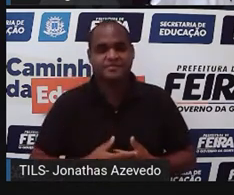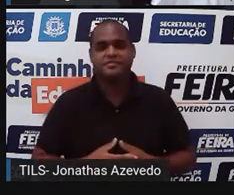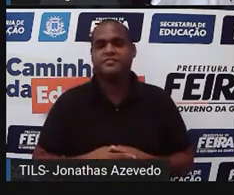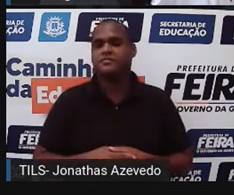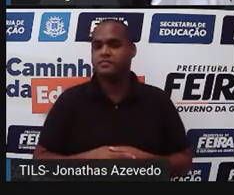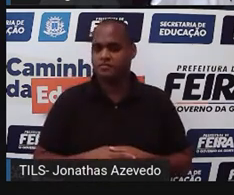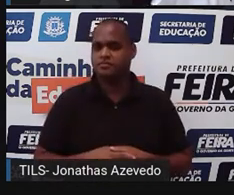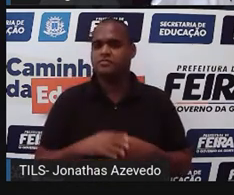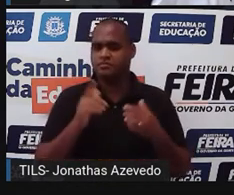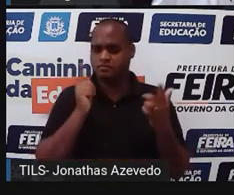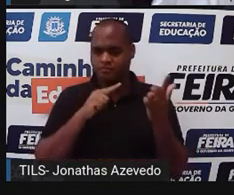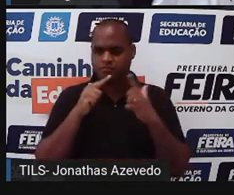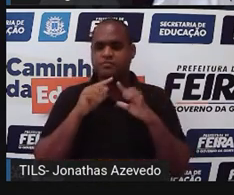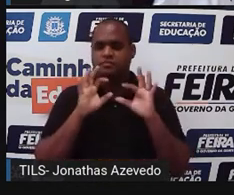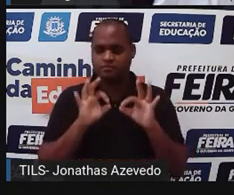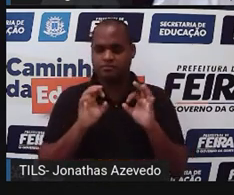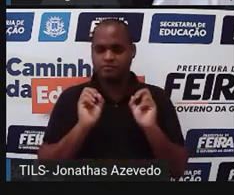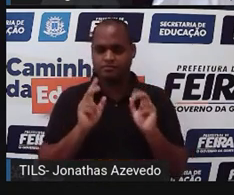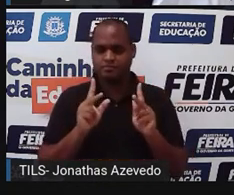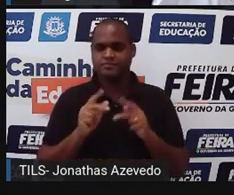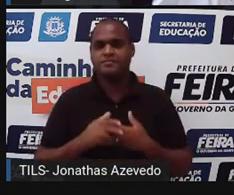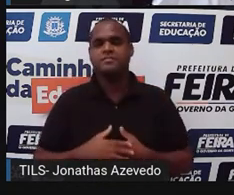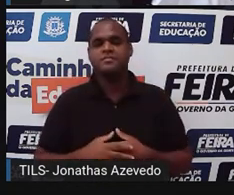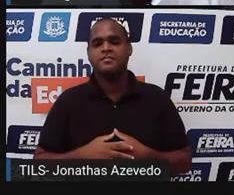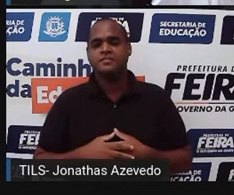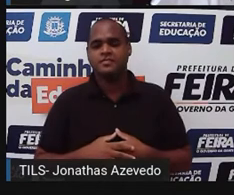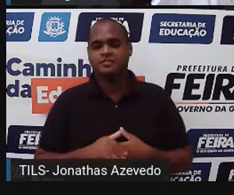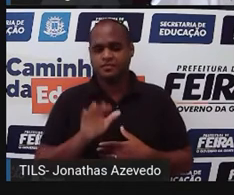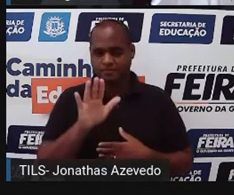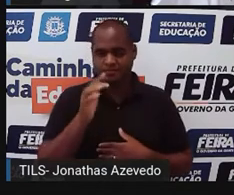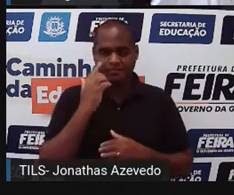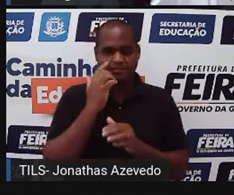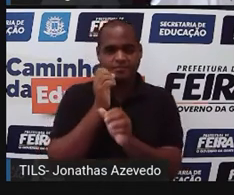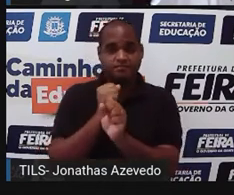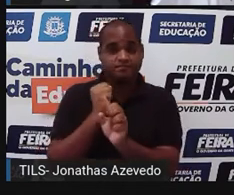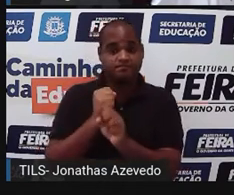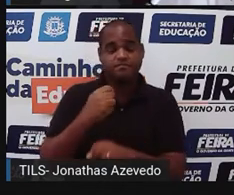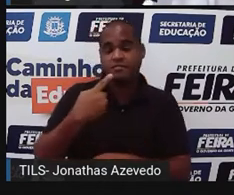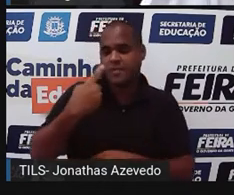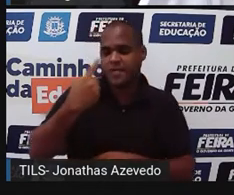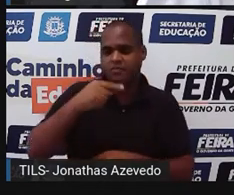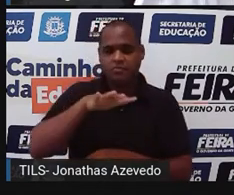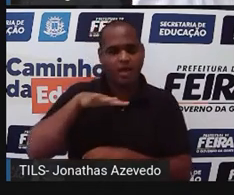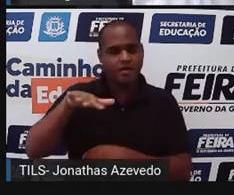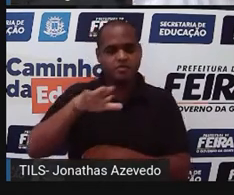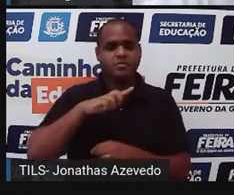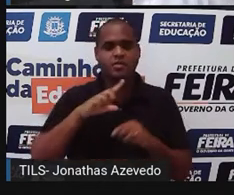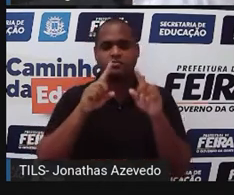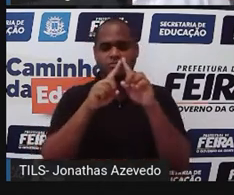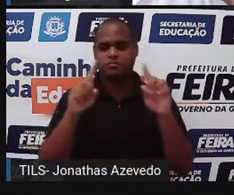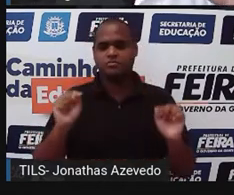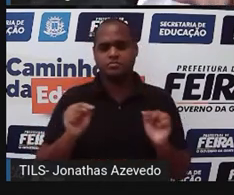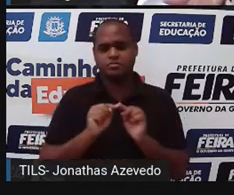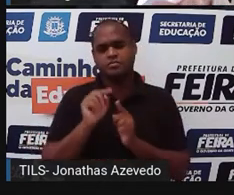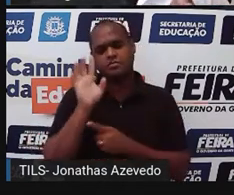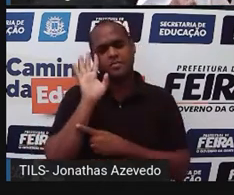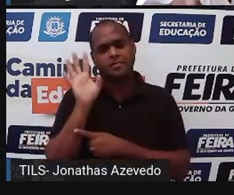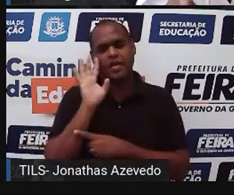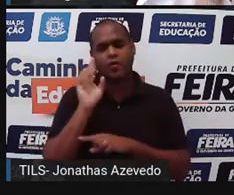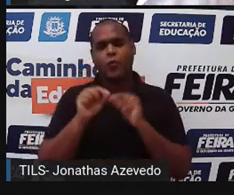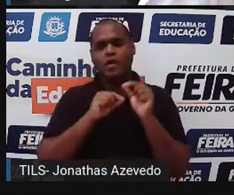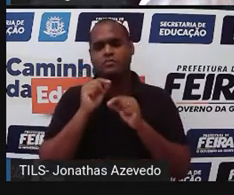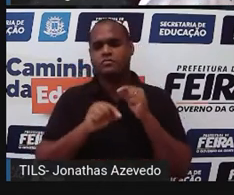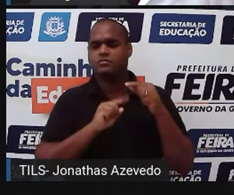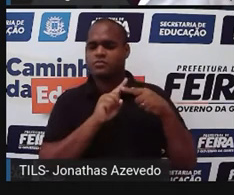E é isso que a gente vai fazer Tá mas a gente vai calcular primeiro área do retângulo imagina aqueles